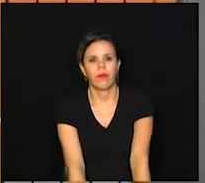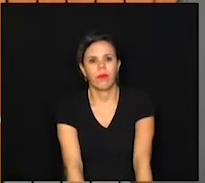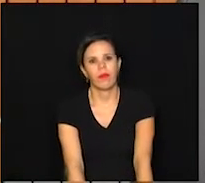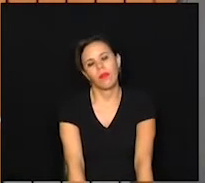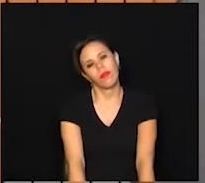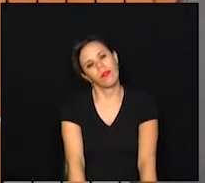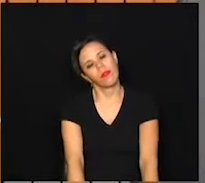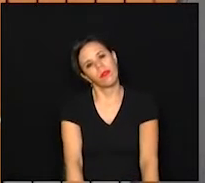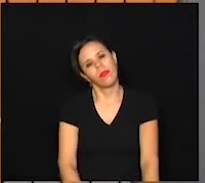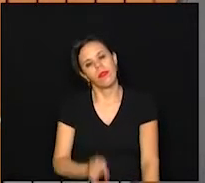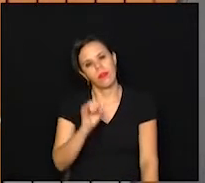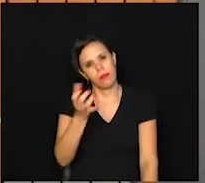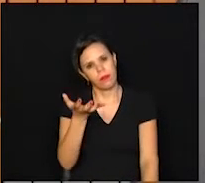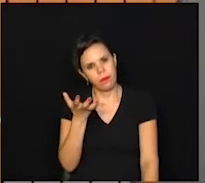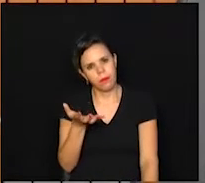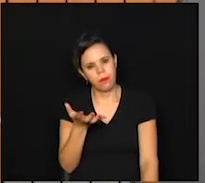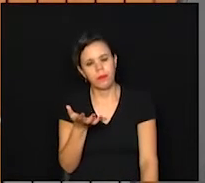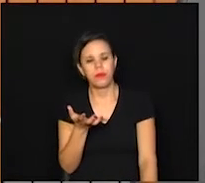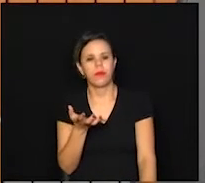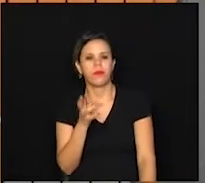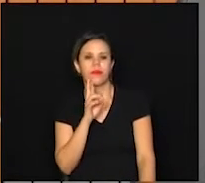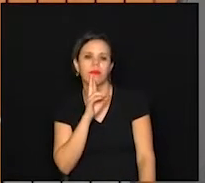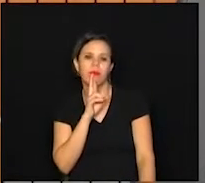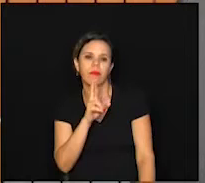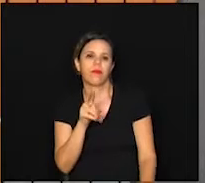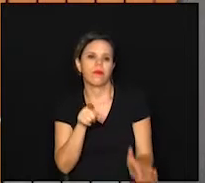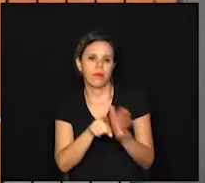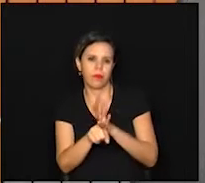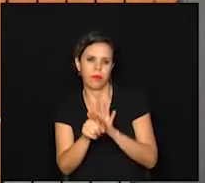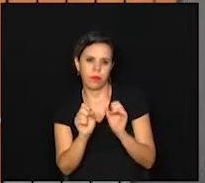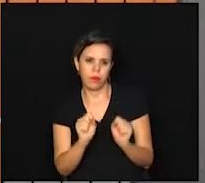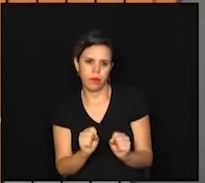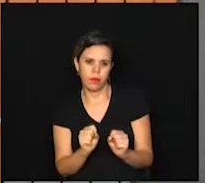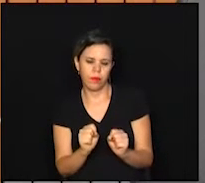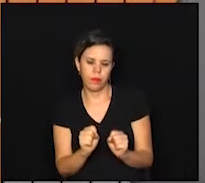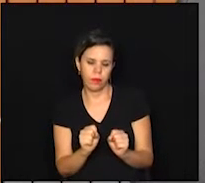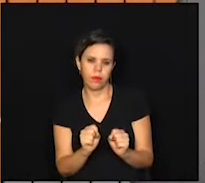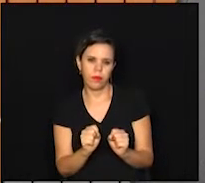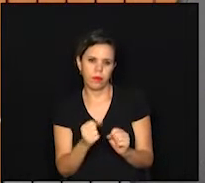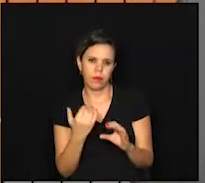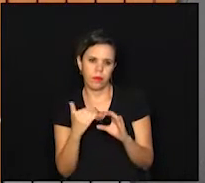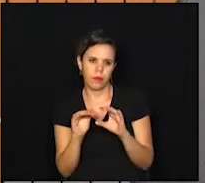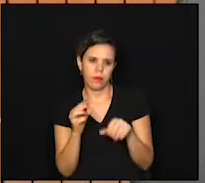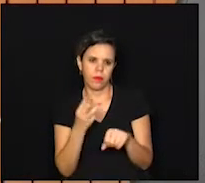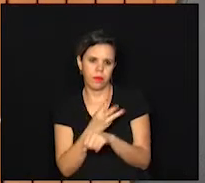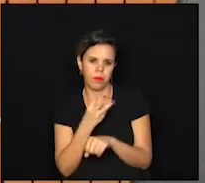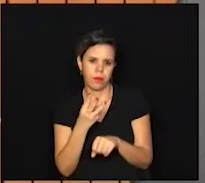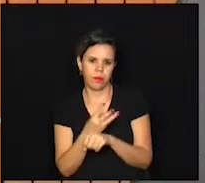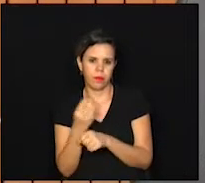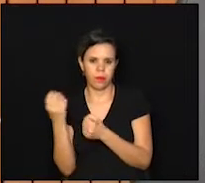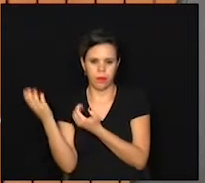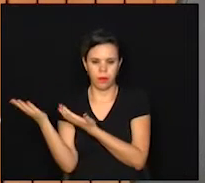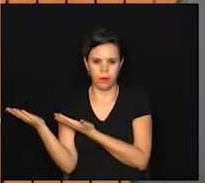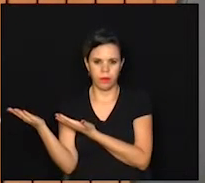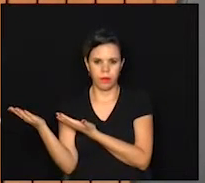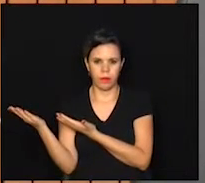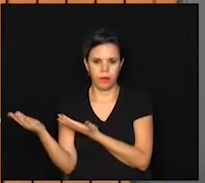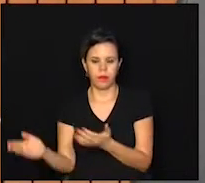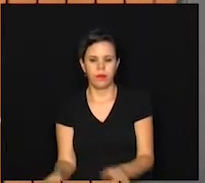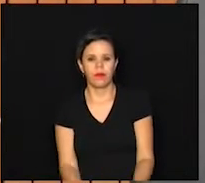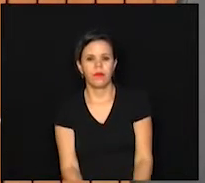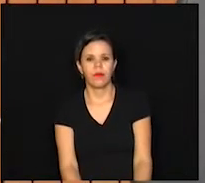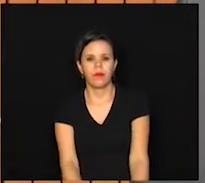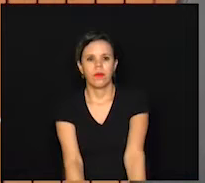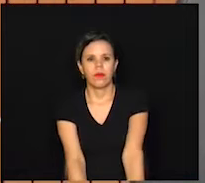1997-829-3776. Caso você queira participar da reunião, fazer perguntas, contribuições, é só mandar o WhatsApp que a gente conversa aqui.